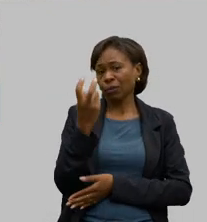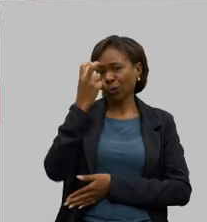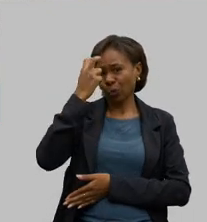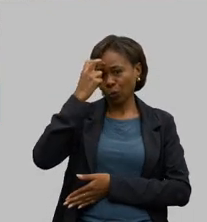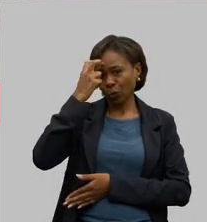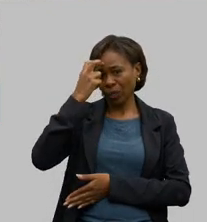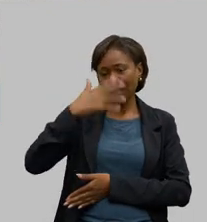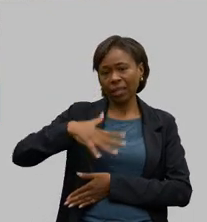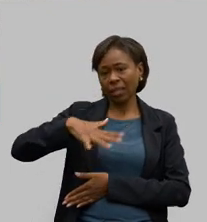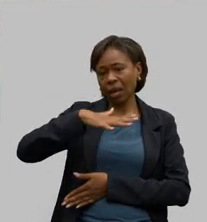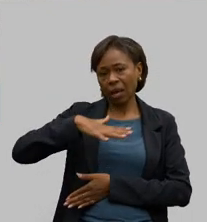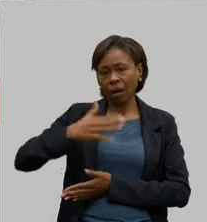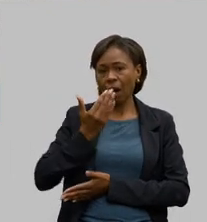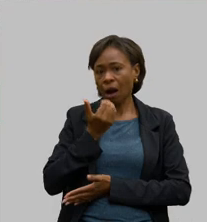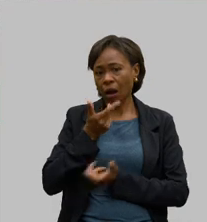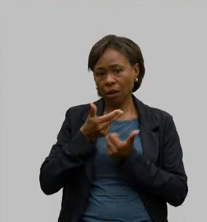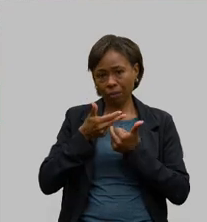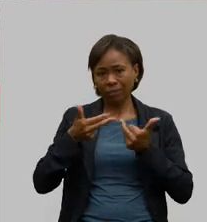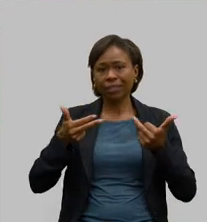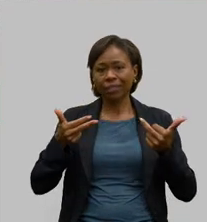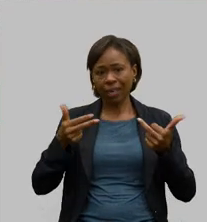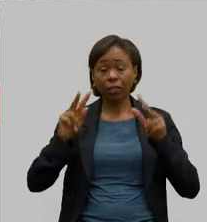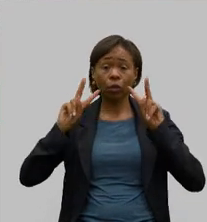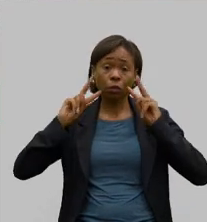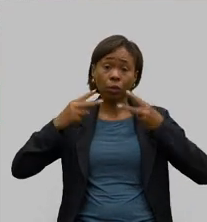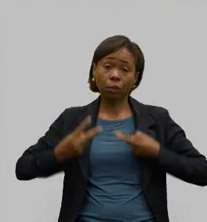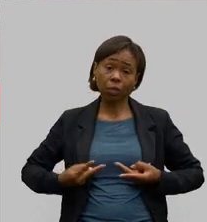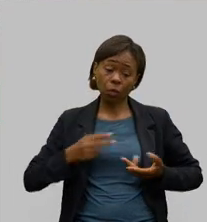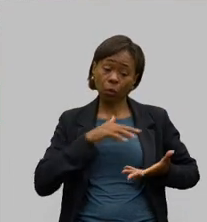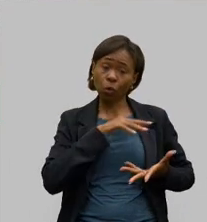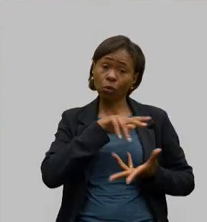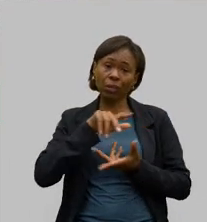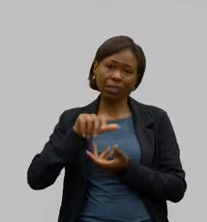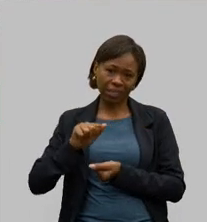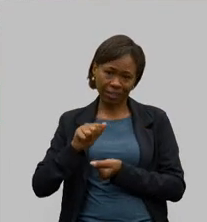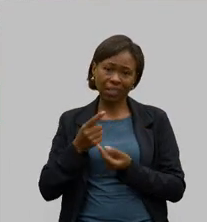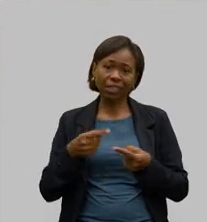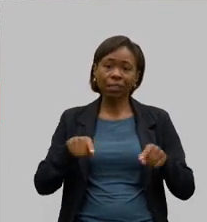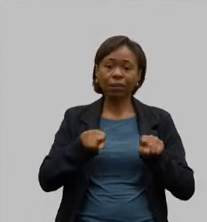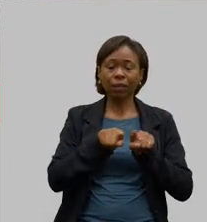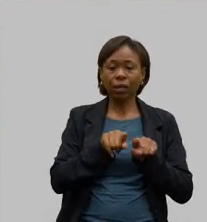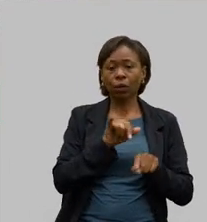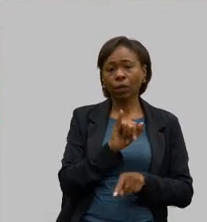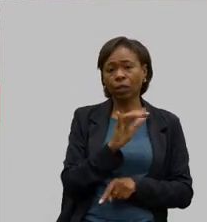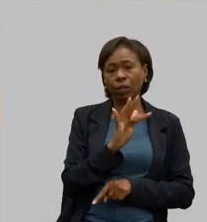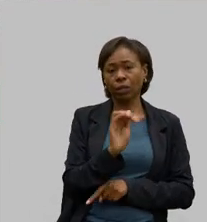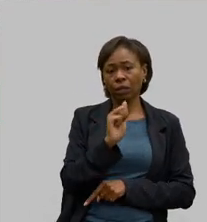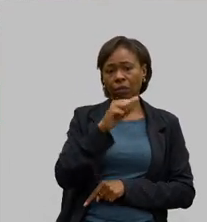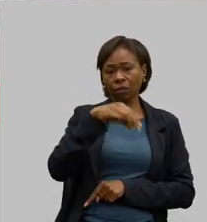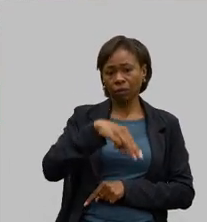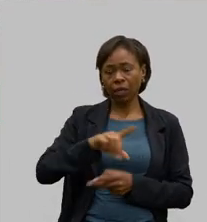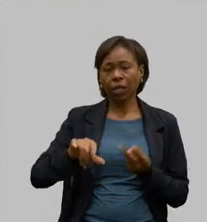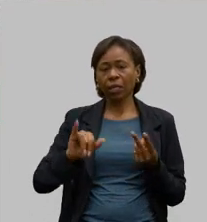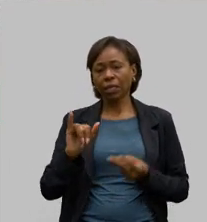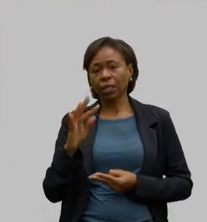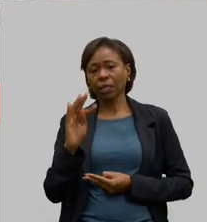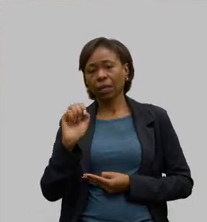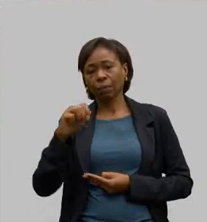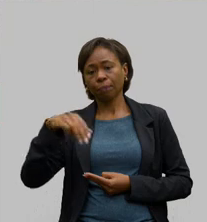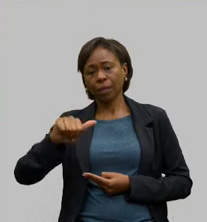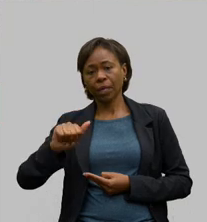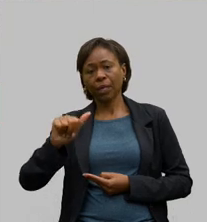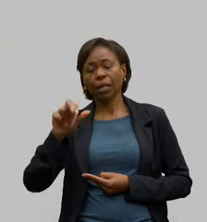do país a ter esse reconhecimento internacional em parceria com ifan em parceria com Itamarati com o governo